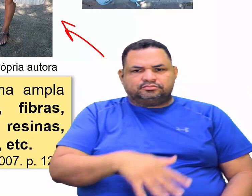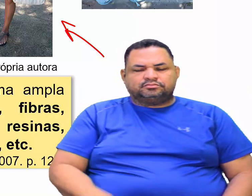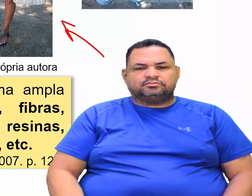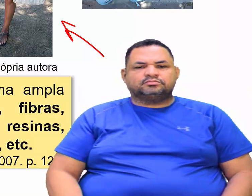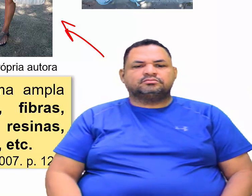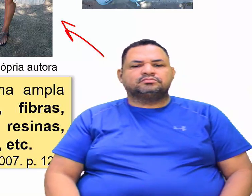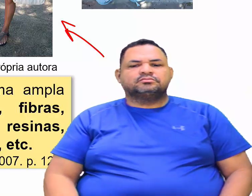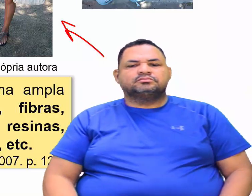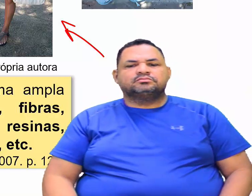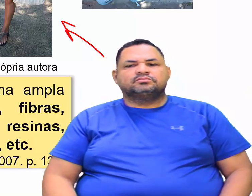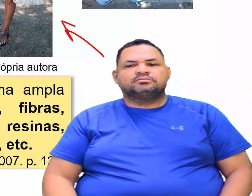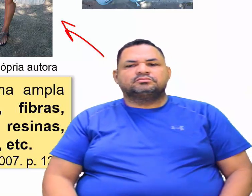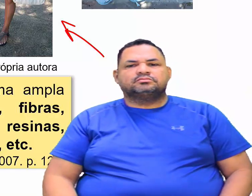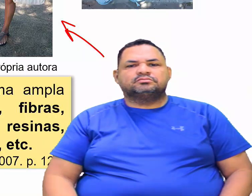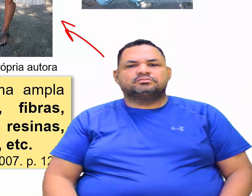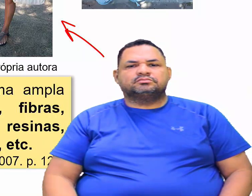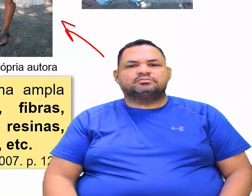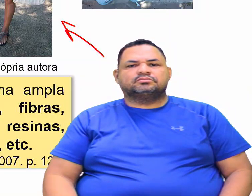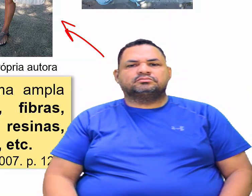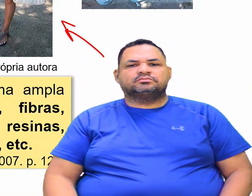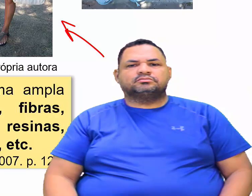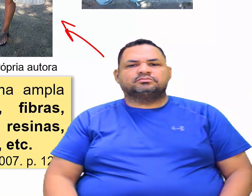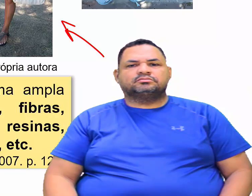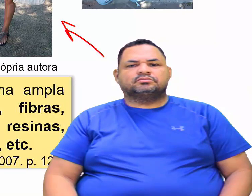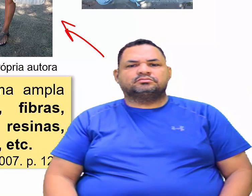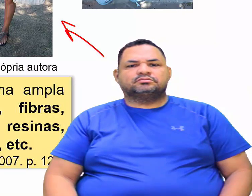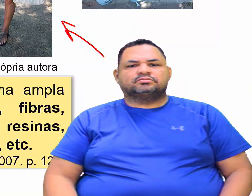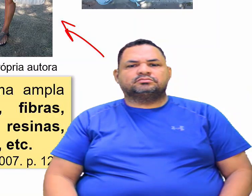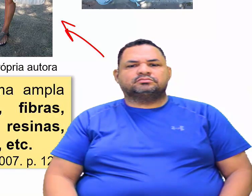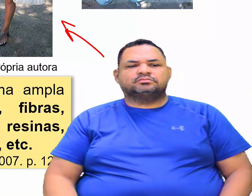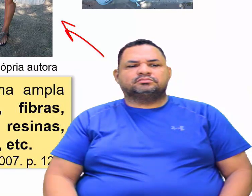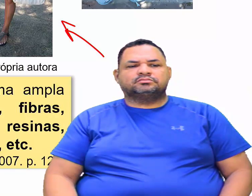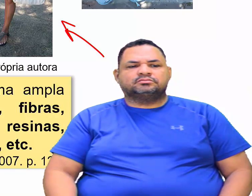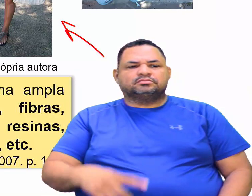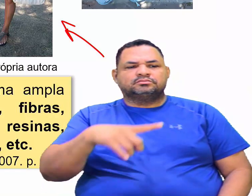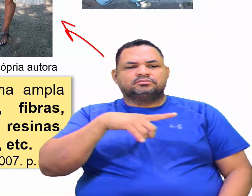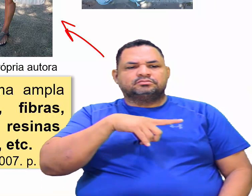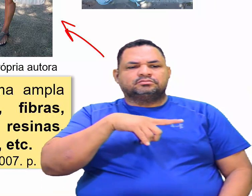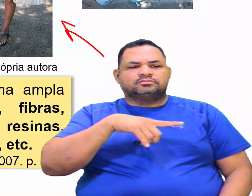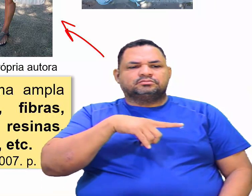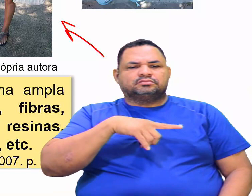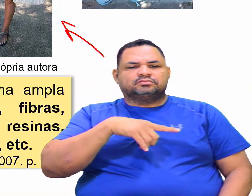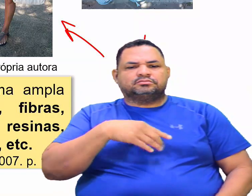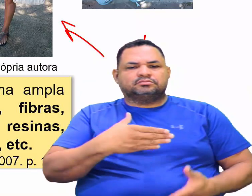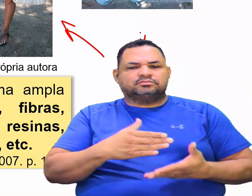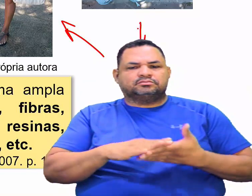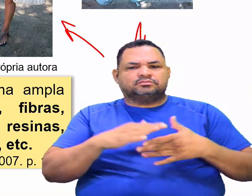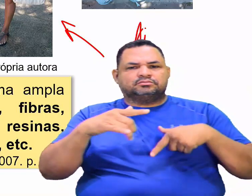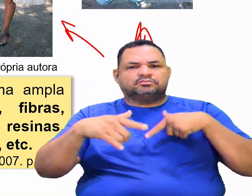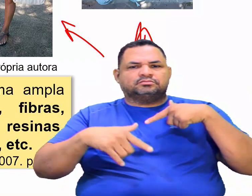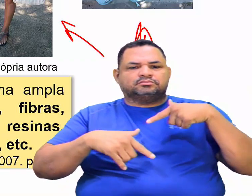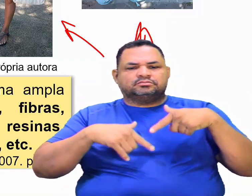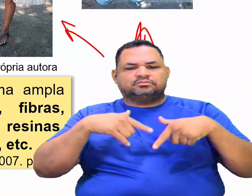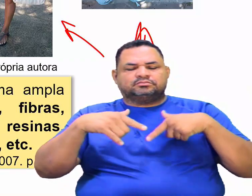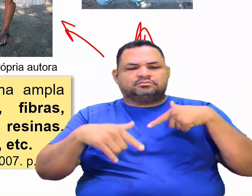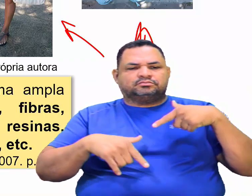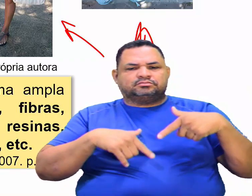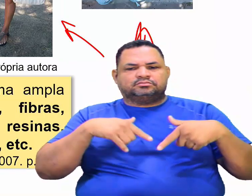né mostrando aí e temos também uma produção aqui